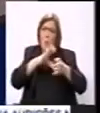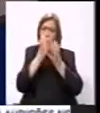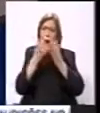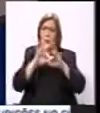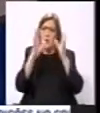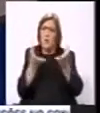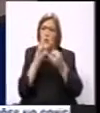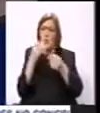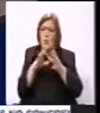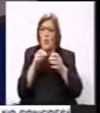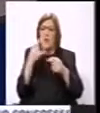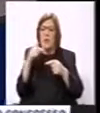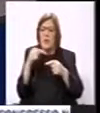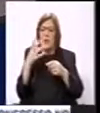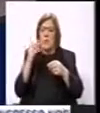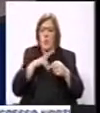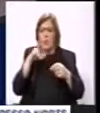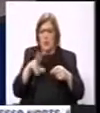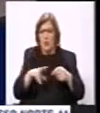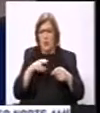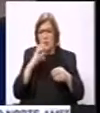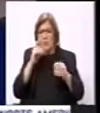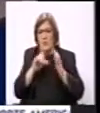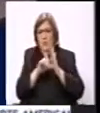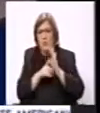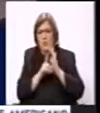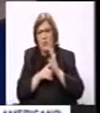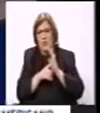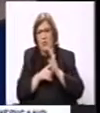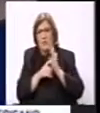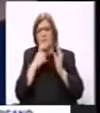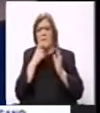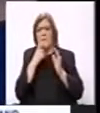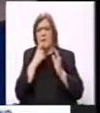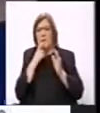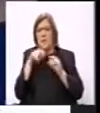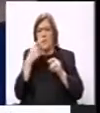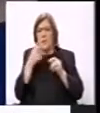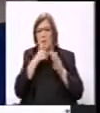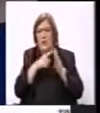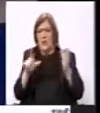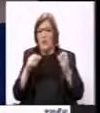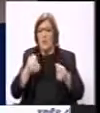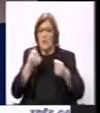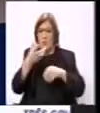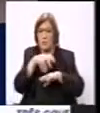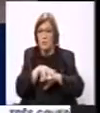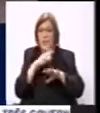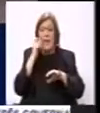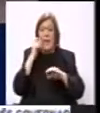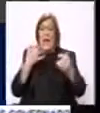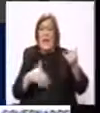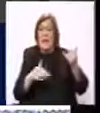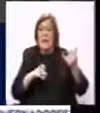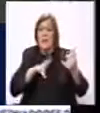vigor hoje há muitas queixas português que o fazem com projetos em inglês ou não também ninguém consegue implementar que nós quem canta em português